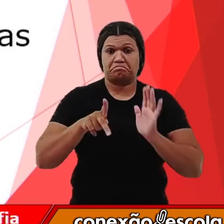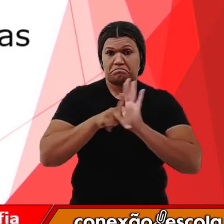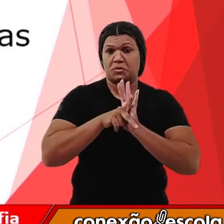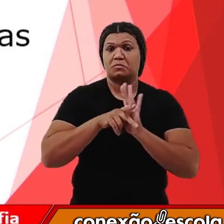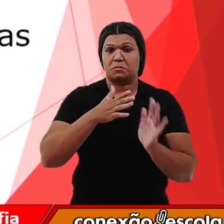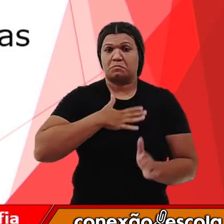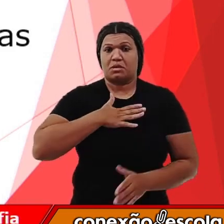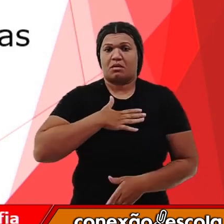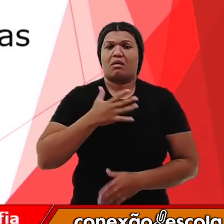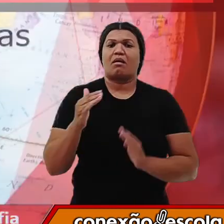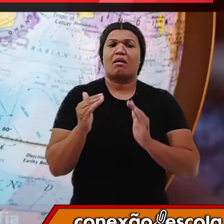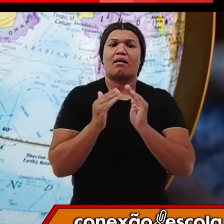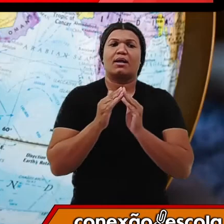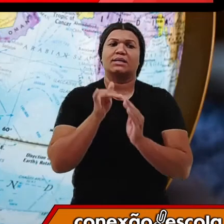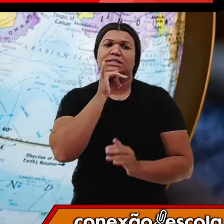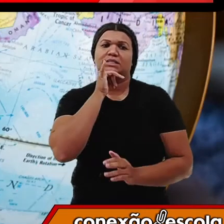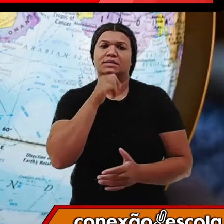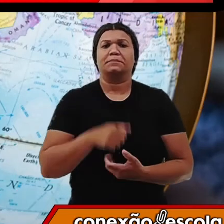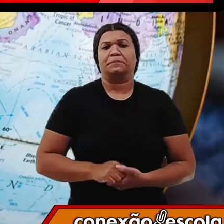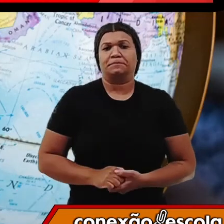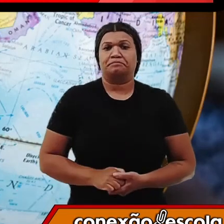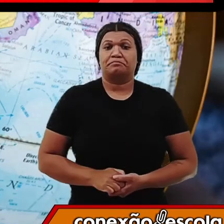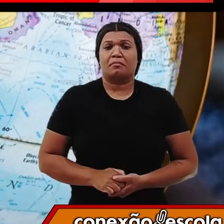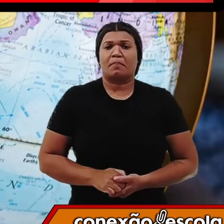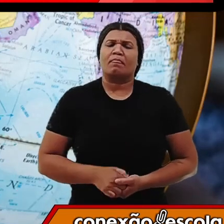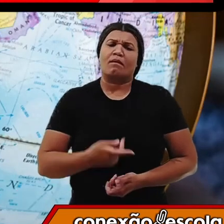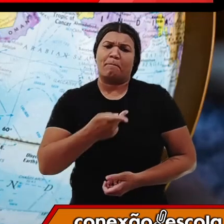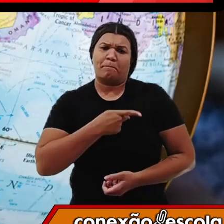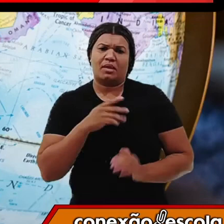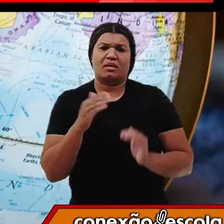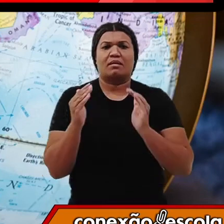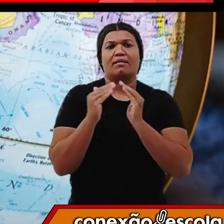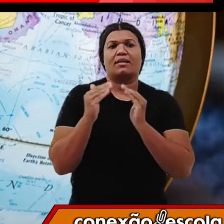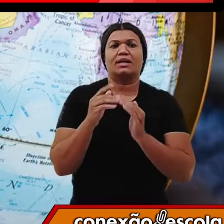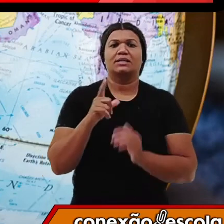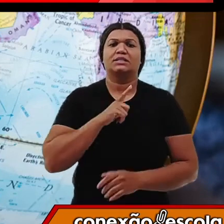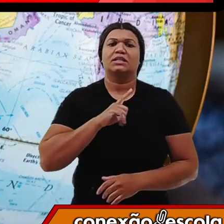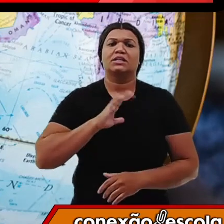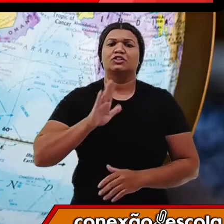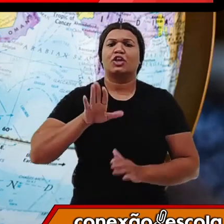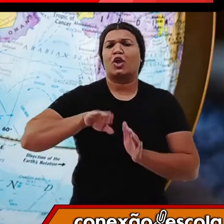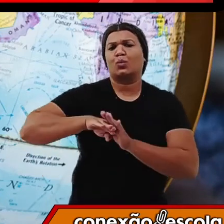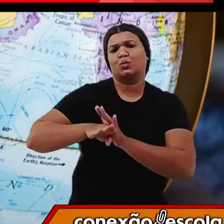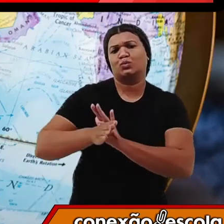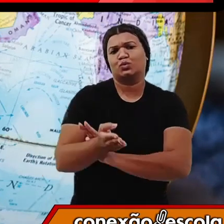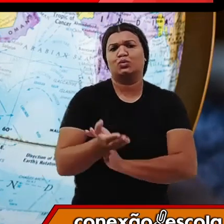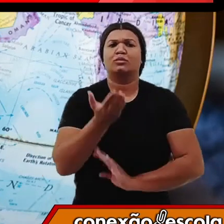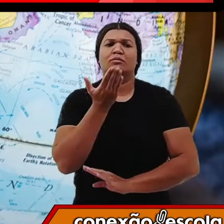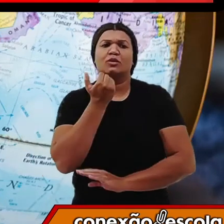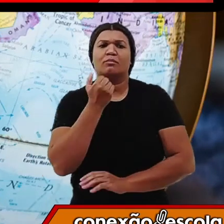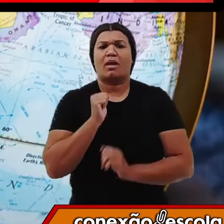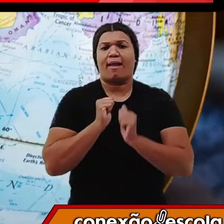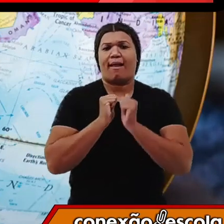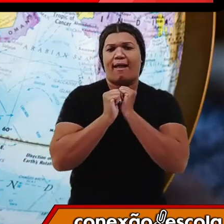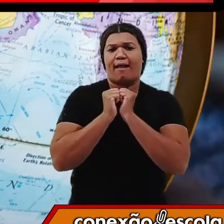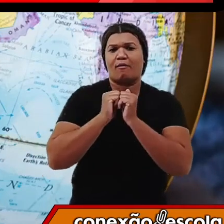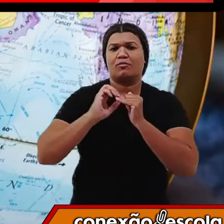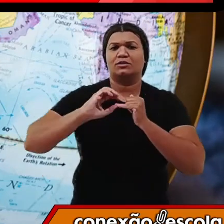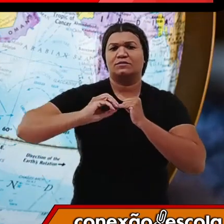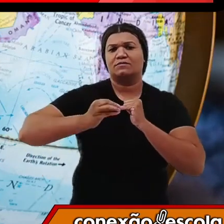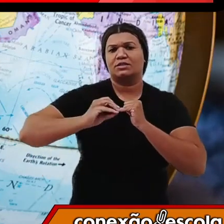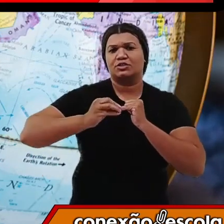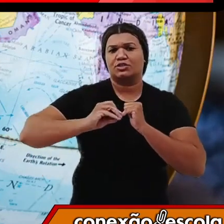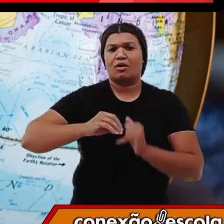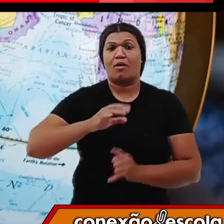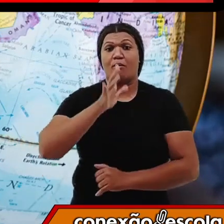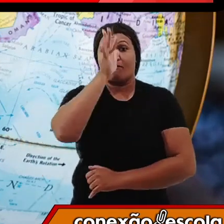a atividade com vocês. Bom, na minha casa nós teríamos aí o hábito de comer arroz com feijão e